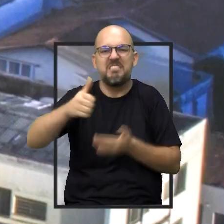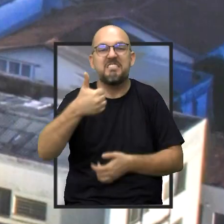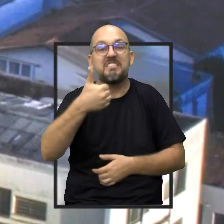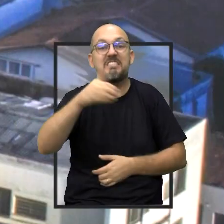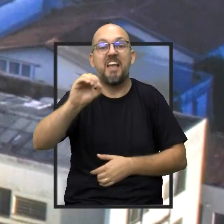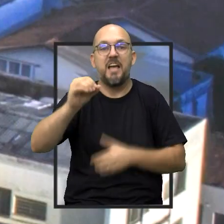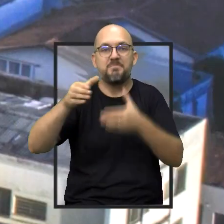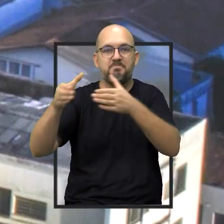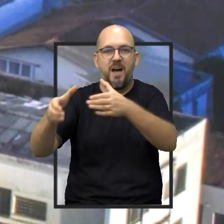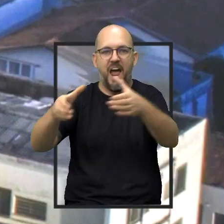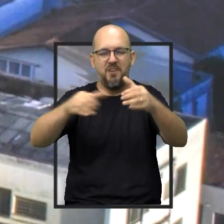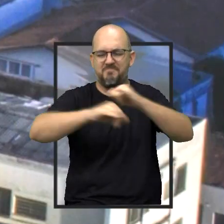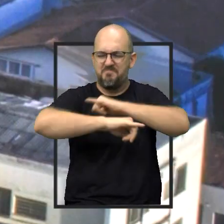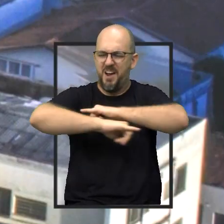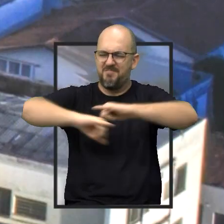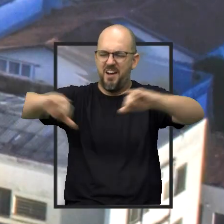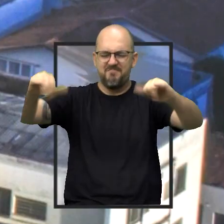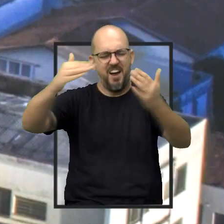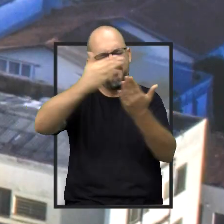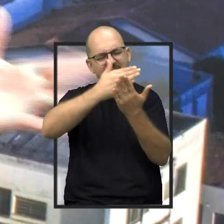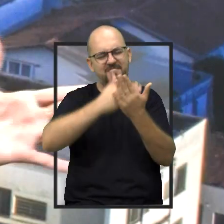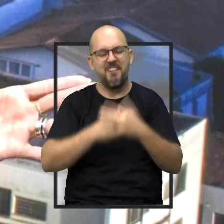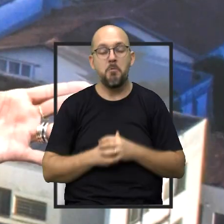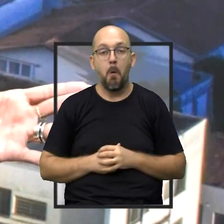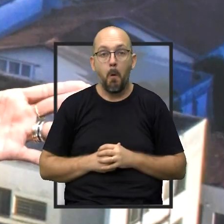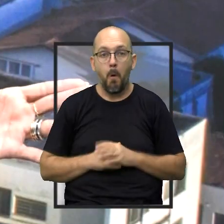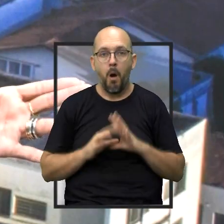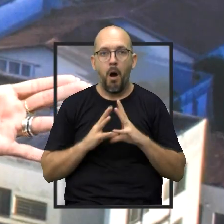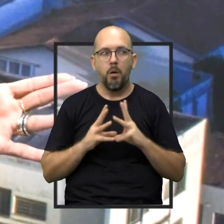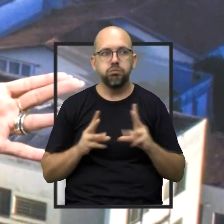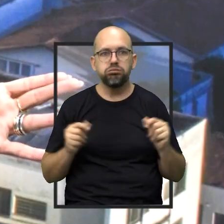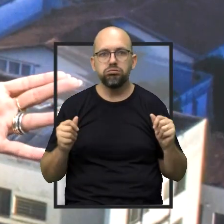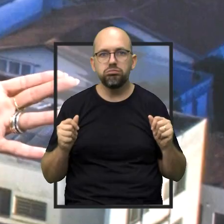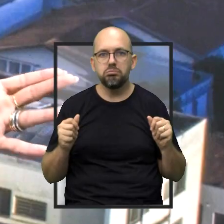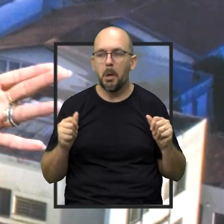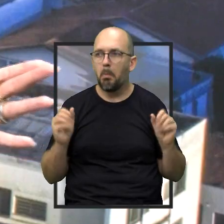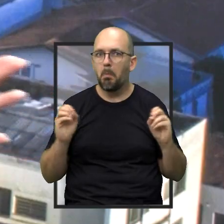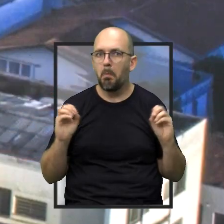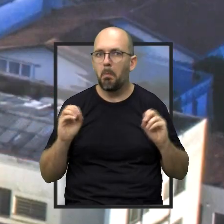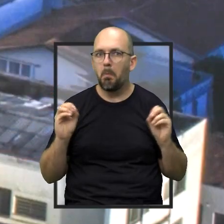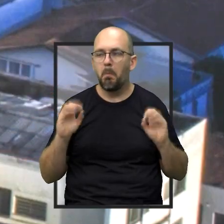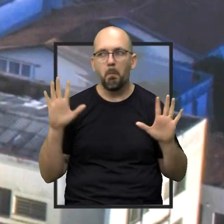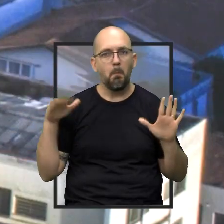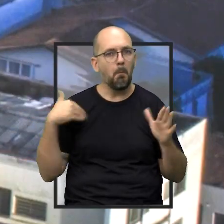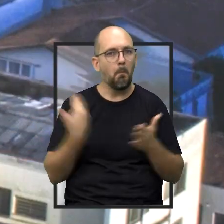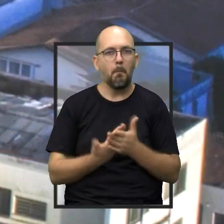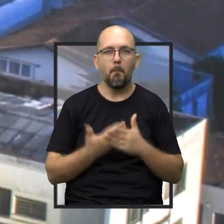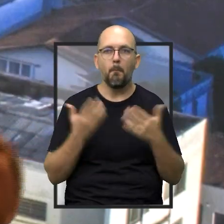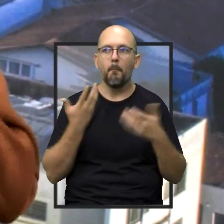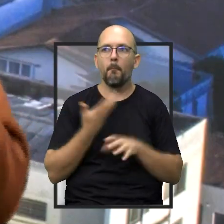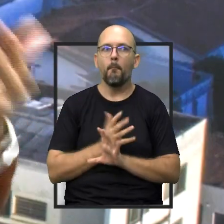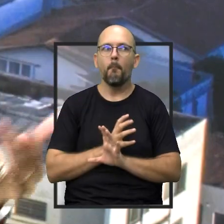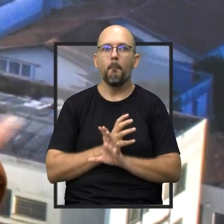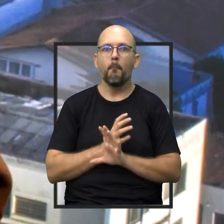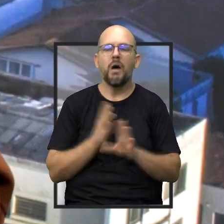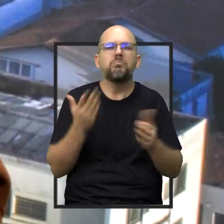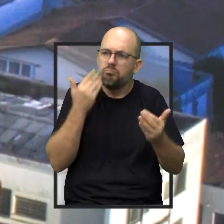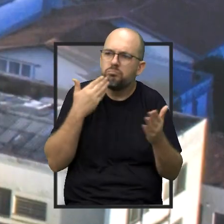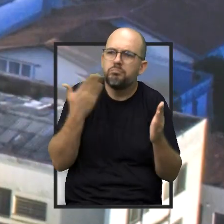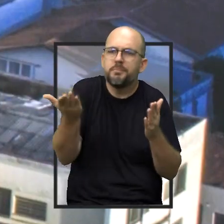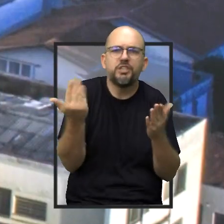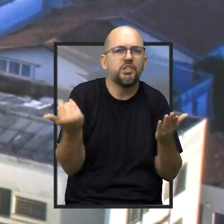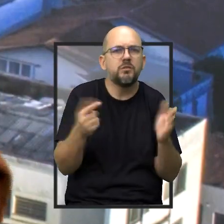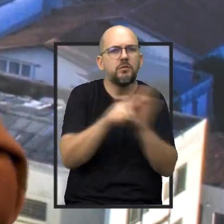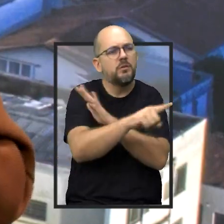10 bairros, porém nada mais aconteceu. Eu fiz um requerimento solicitando o cronograma,